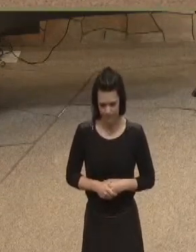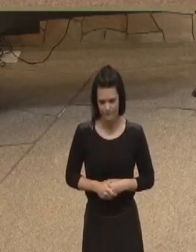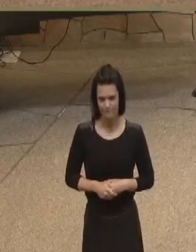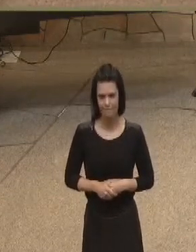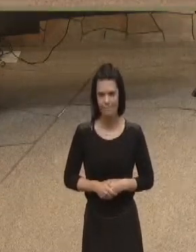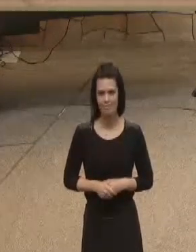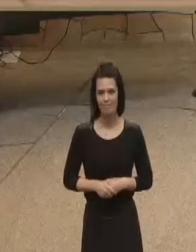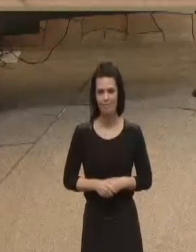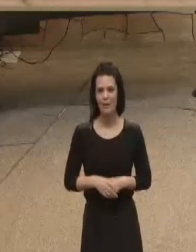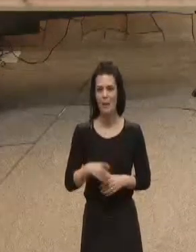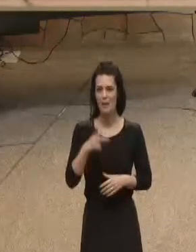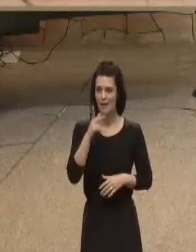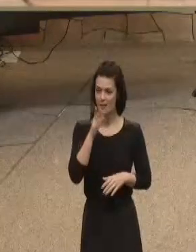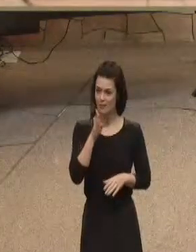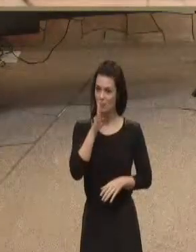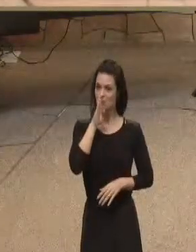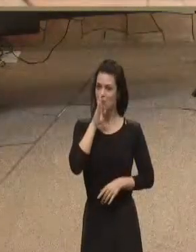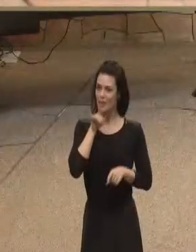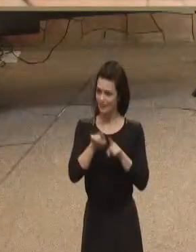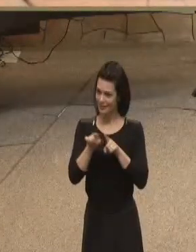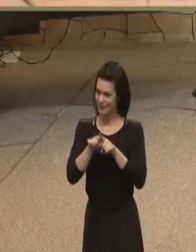Silêncio fala, né?